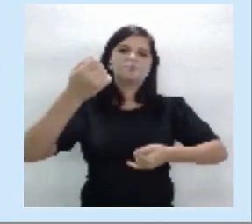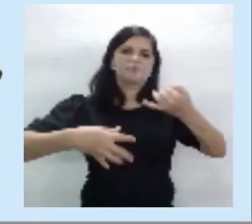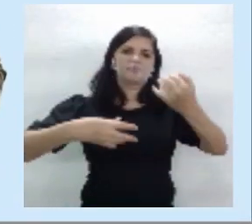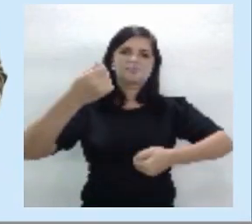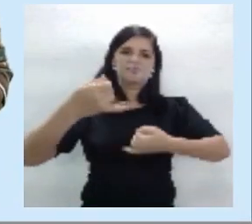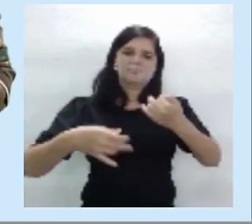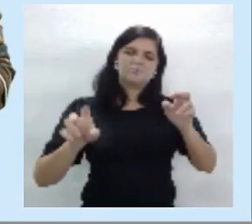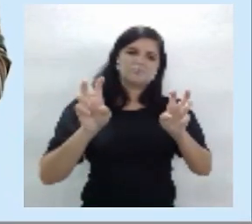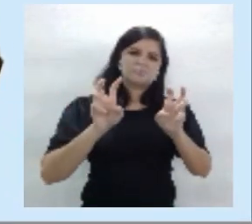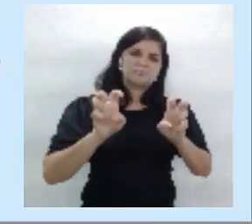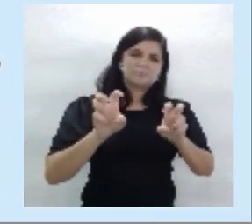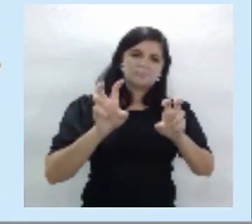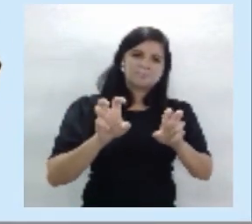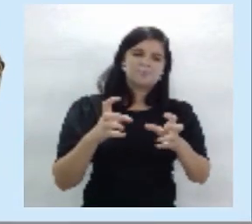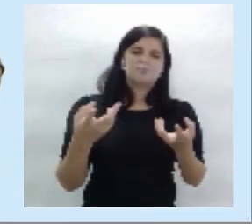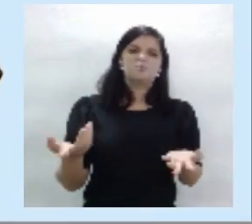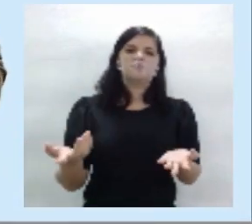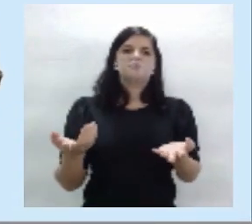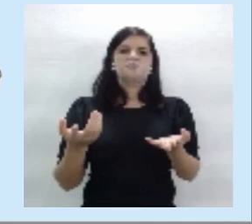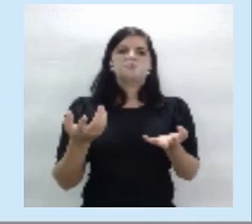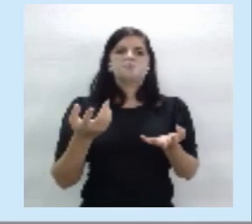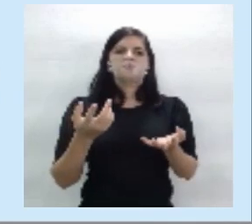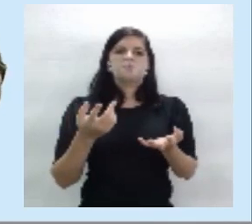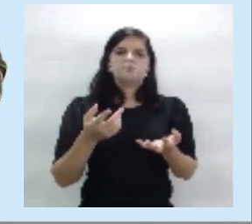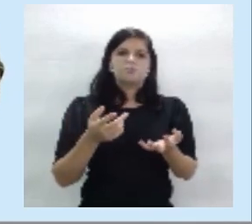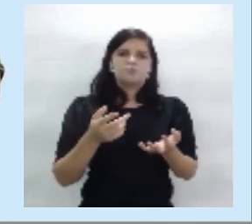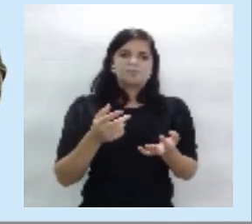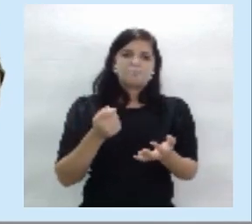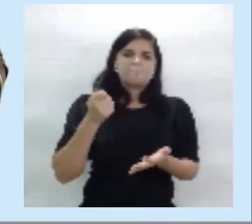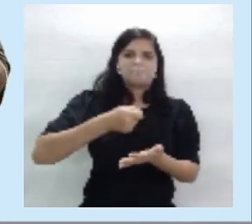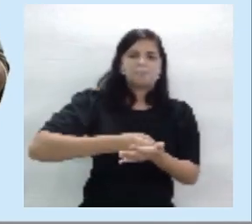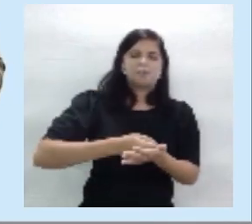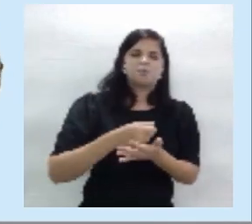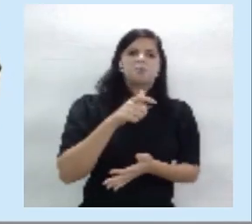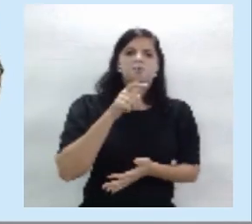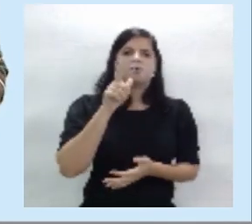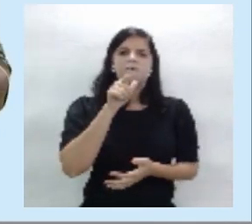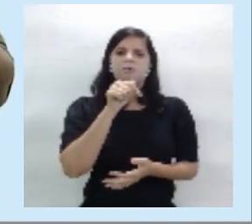pouquinho sobre o porquê que é feita a cobrança